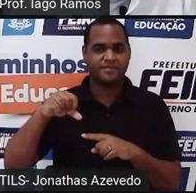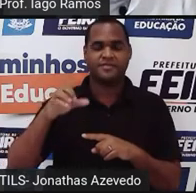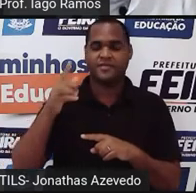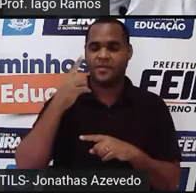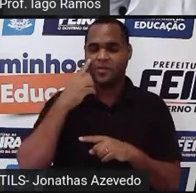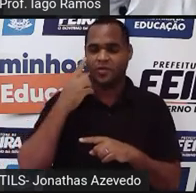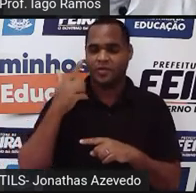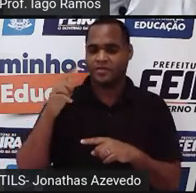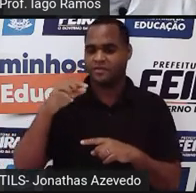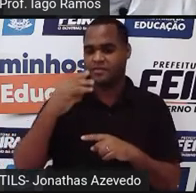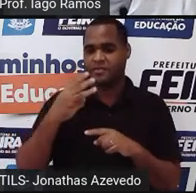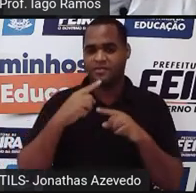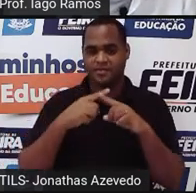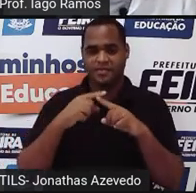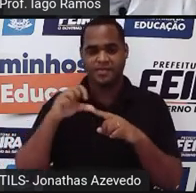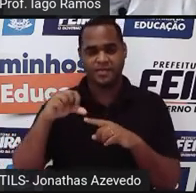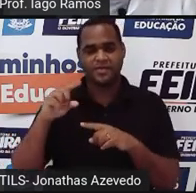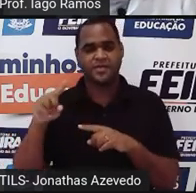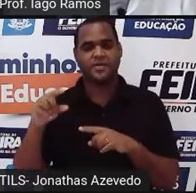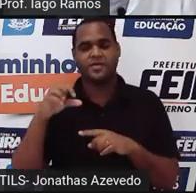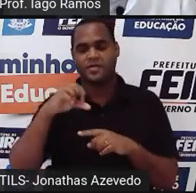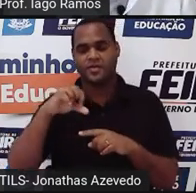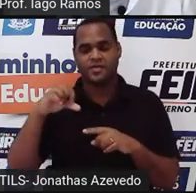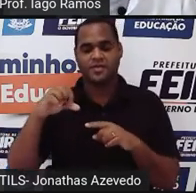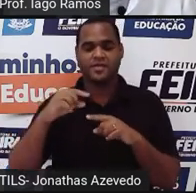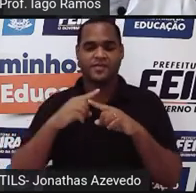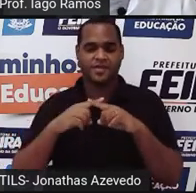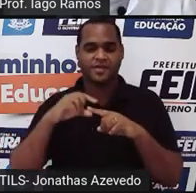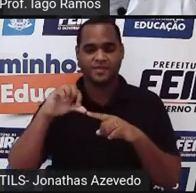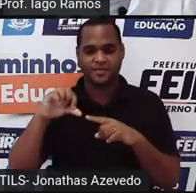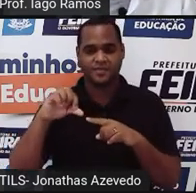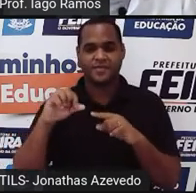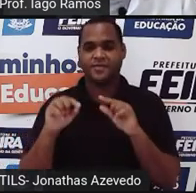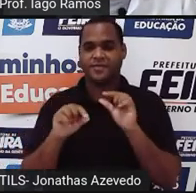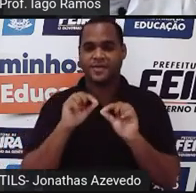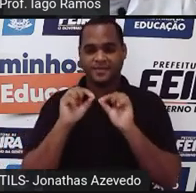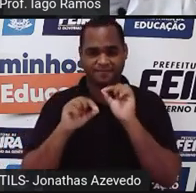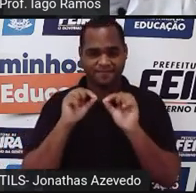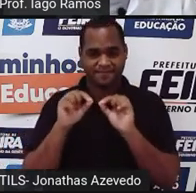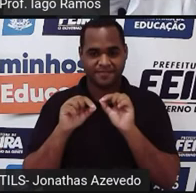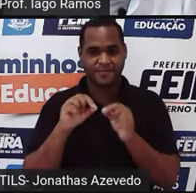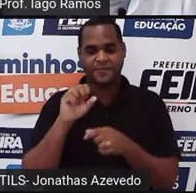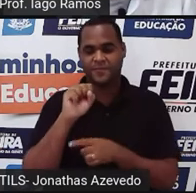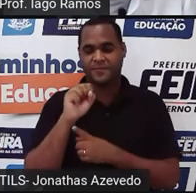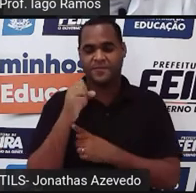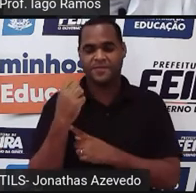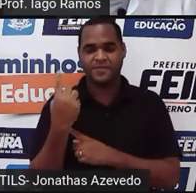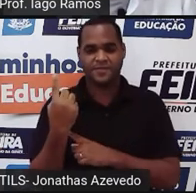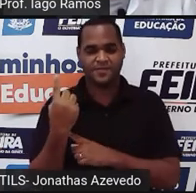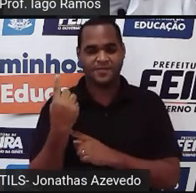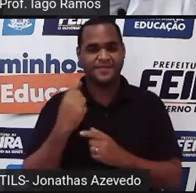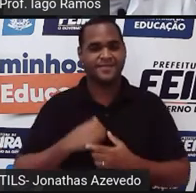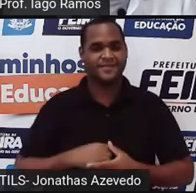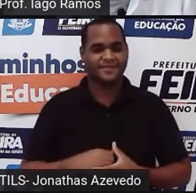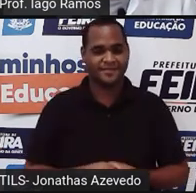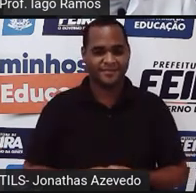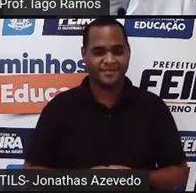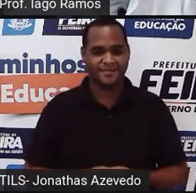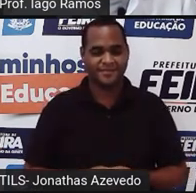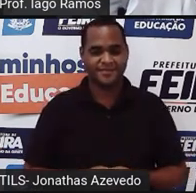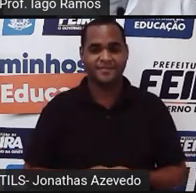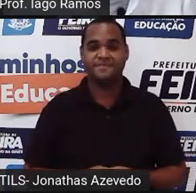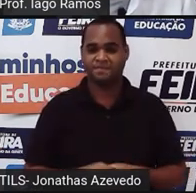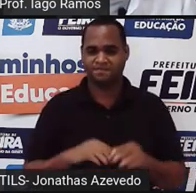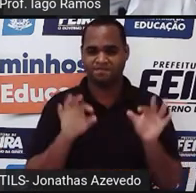três vezes três também na nove e nove x-9 a gente tem como resultado 81 tá bom